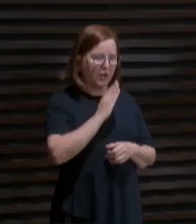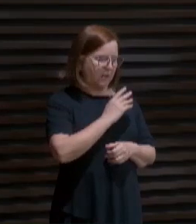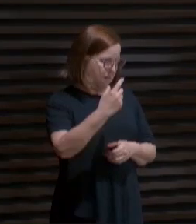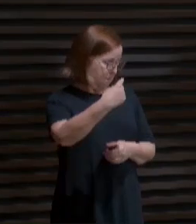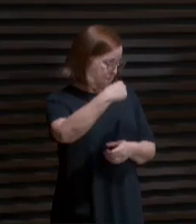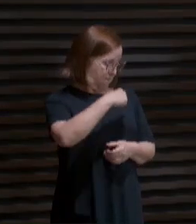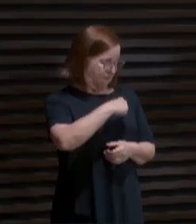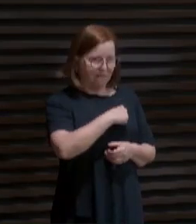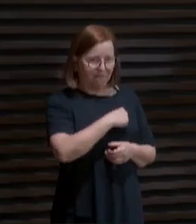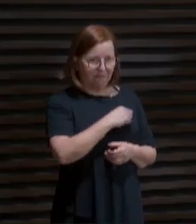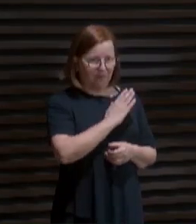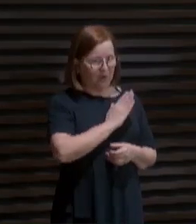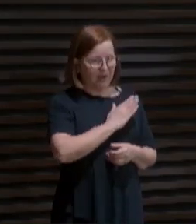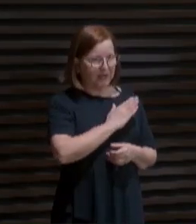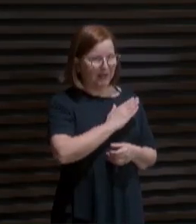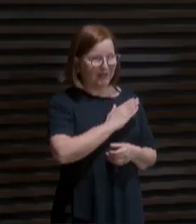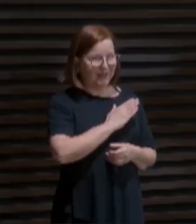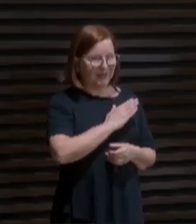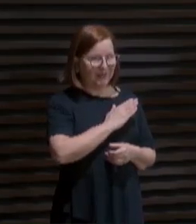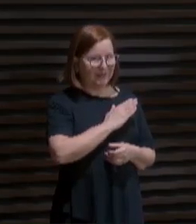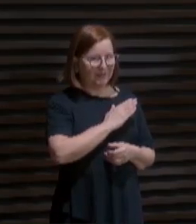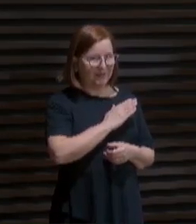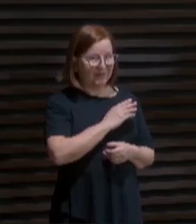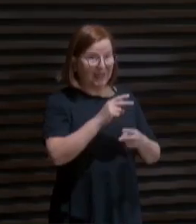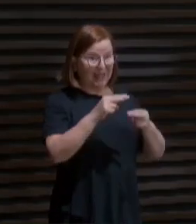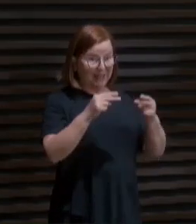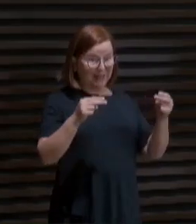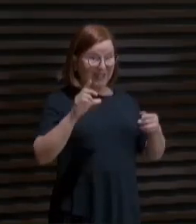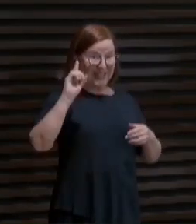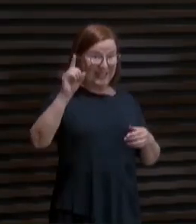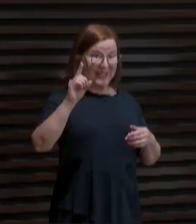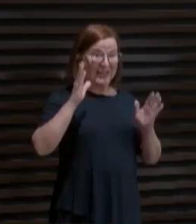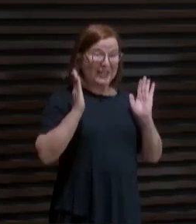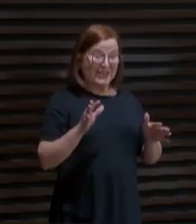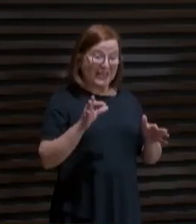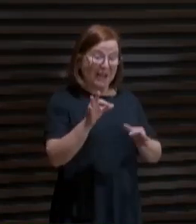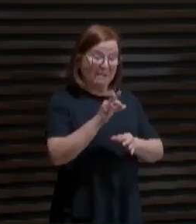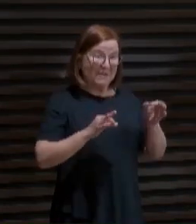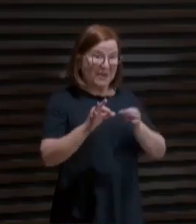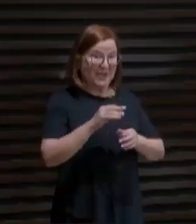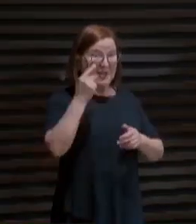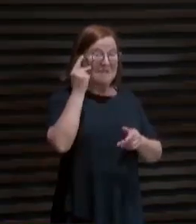coração humano o que Deus tem preparado para aqueles que o